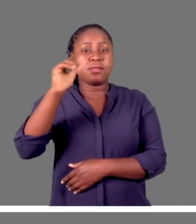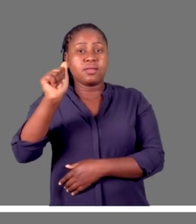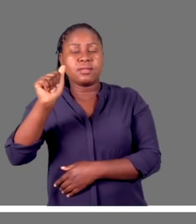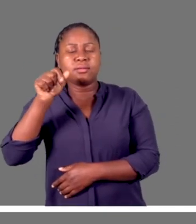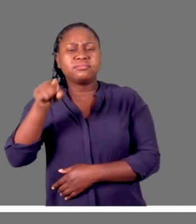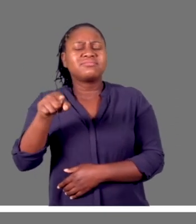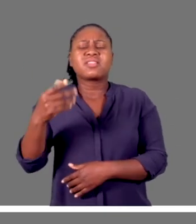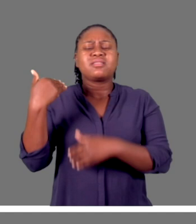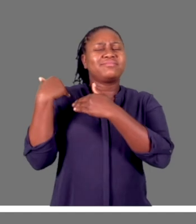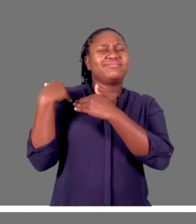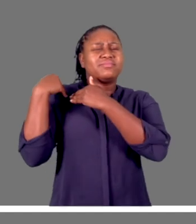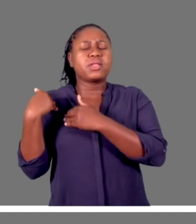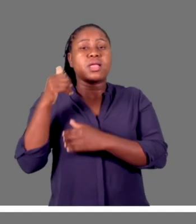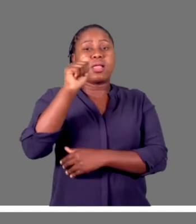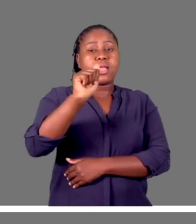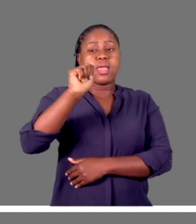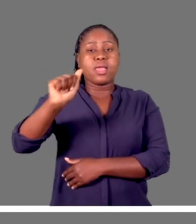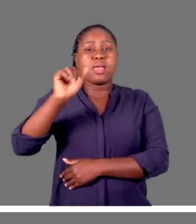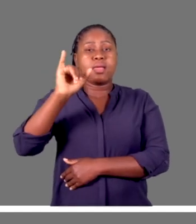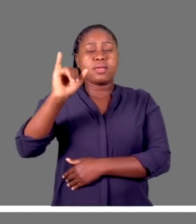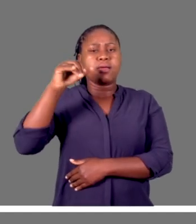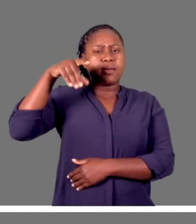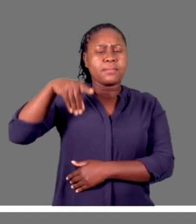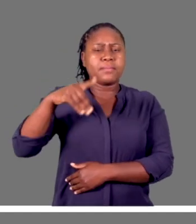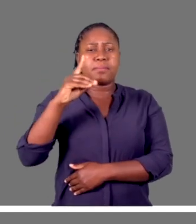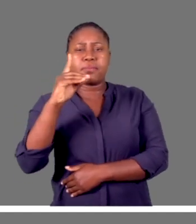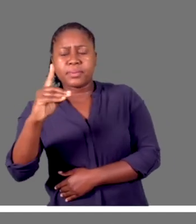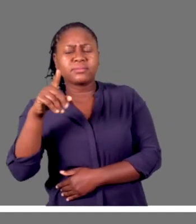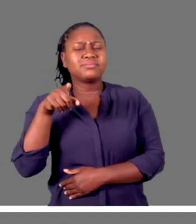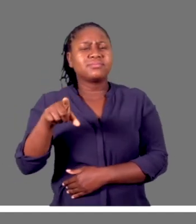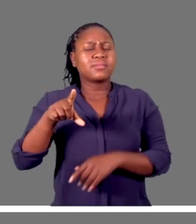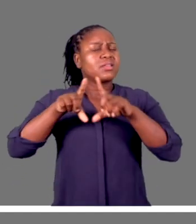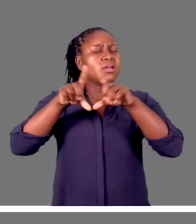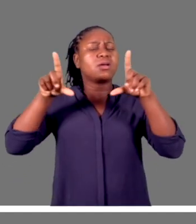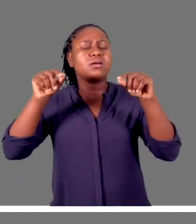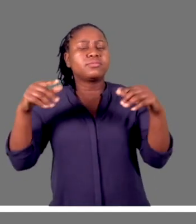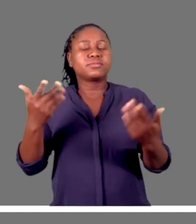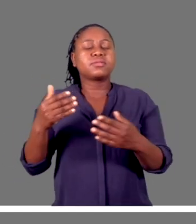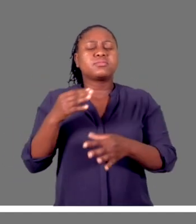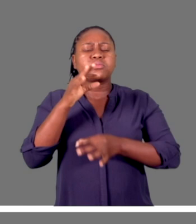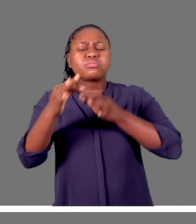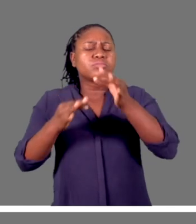Zé Cachauque, da AAIPD, explica o motivo da oferta.